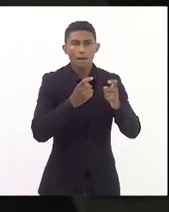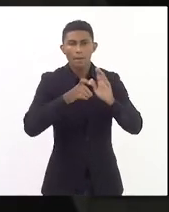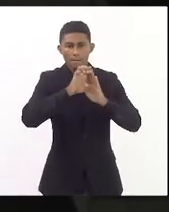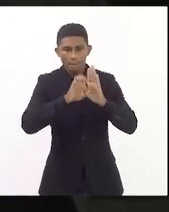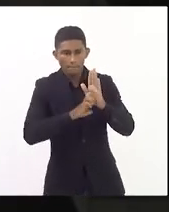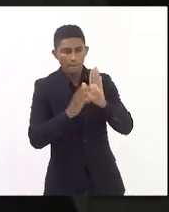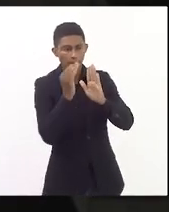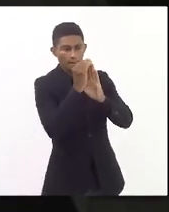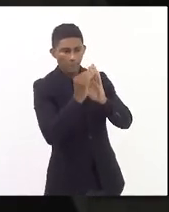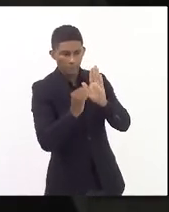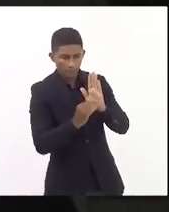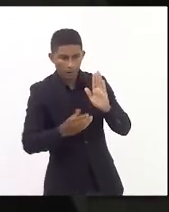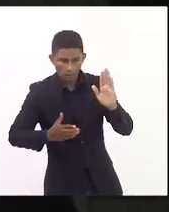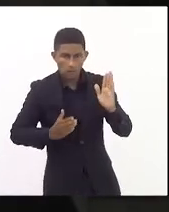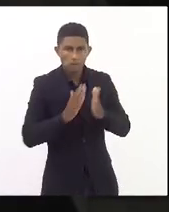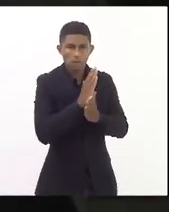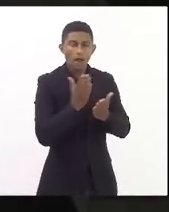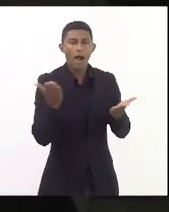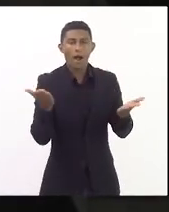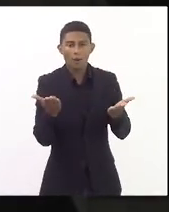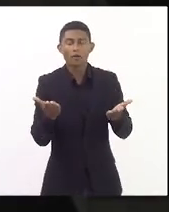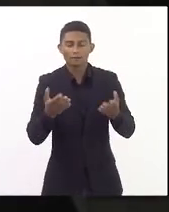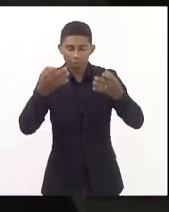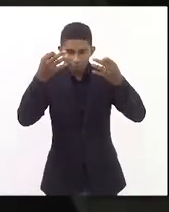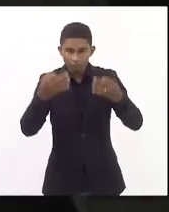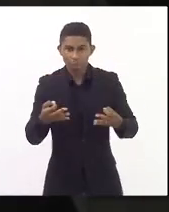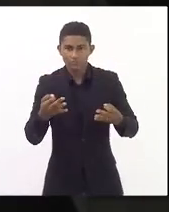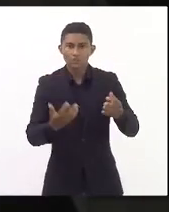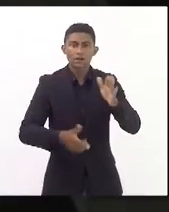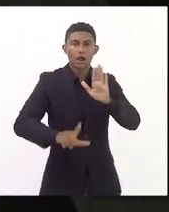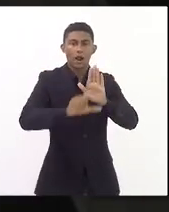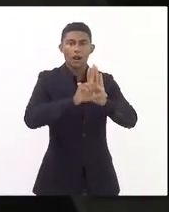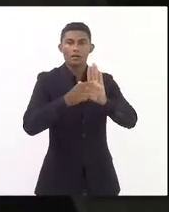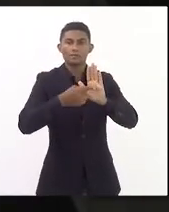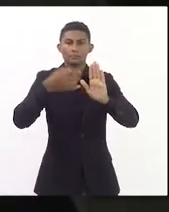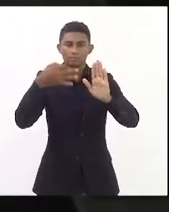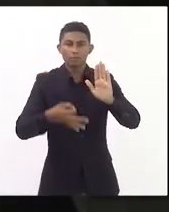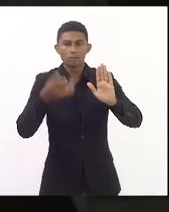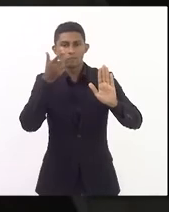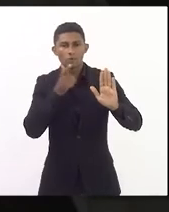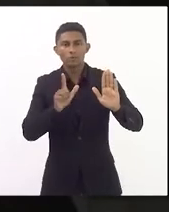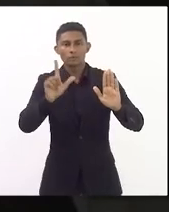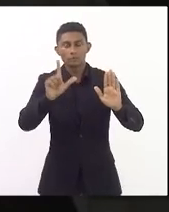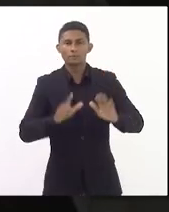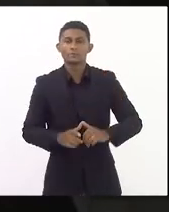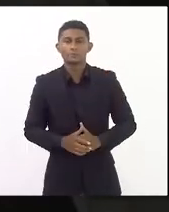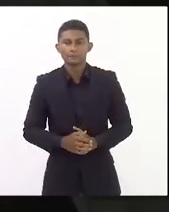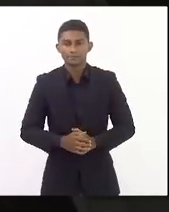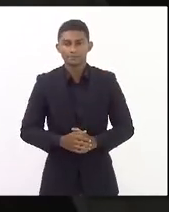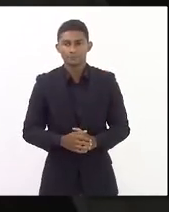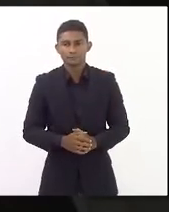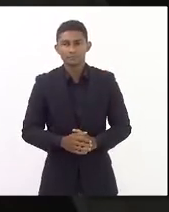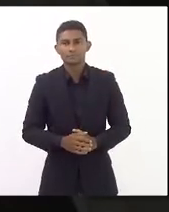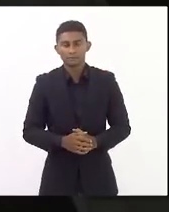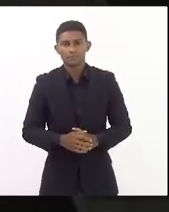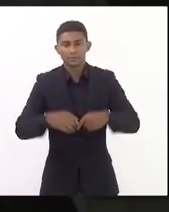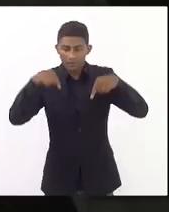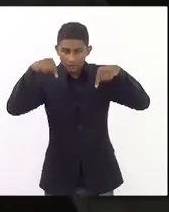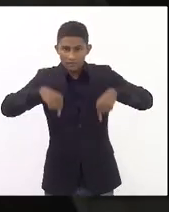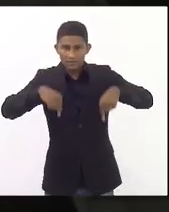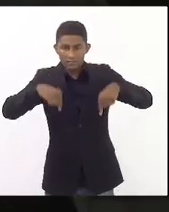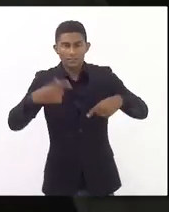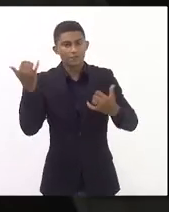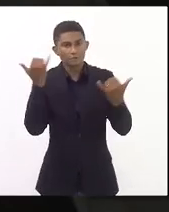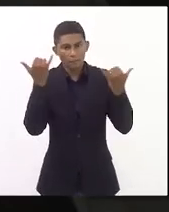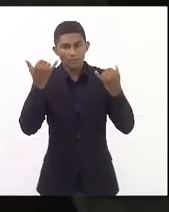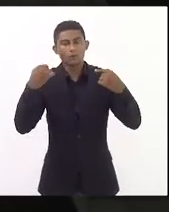aprovada, e agora sancionada, viraram lei. Me cabia dar essas notícias preliminares,